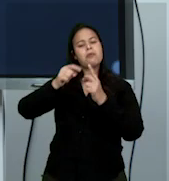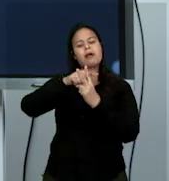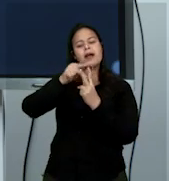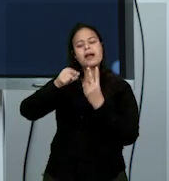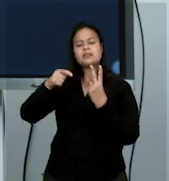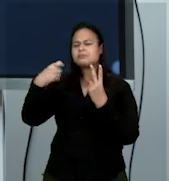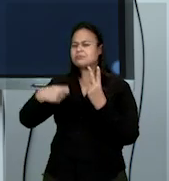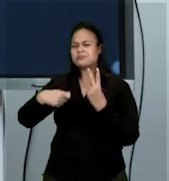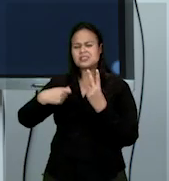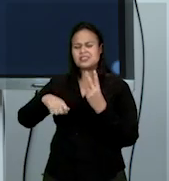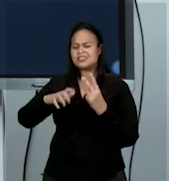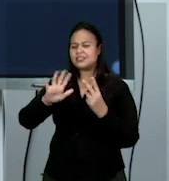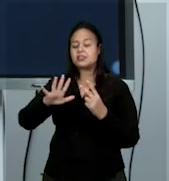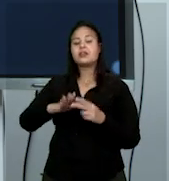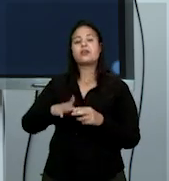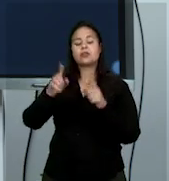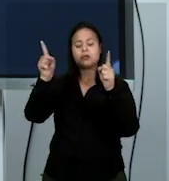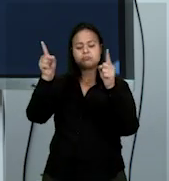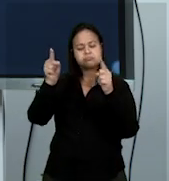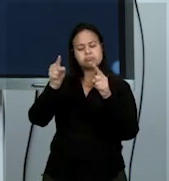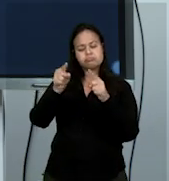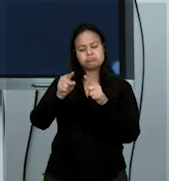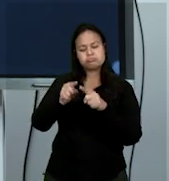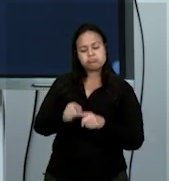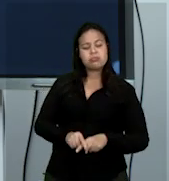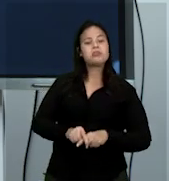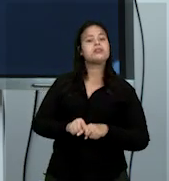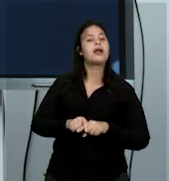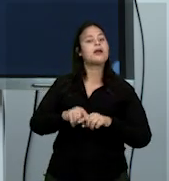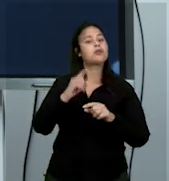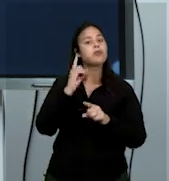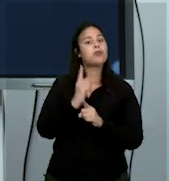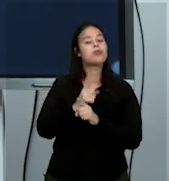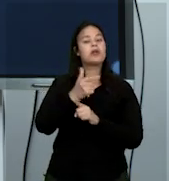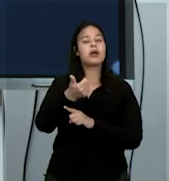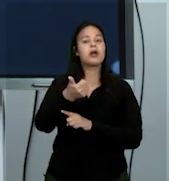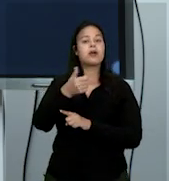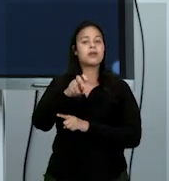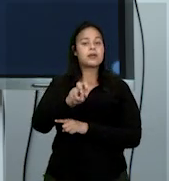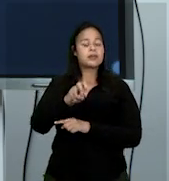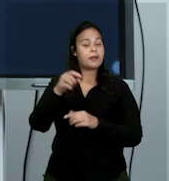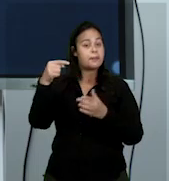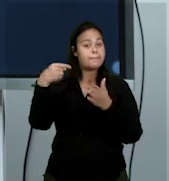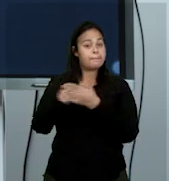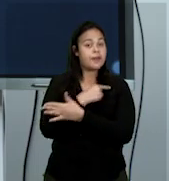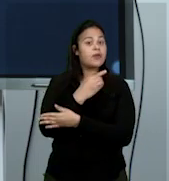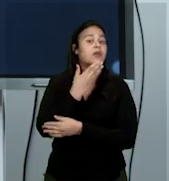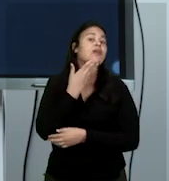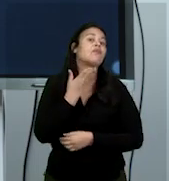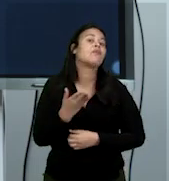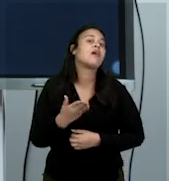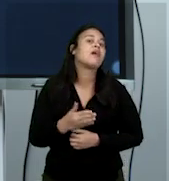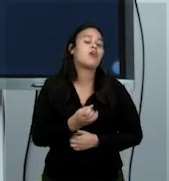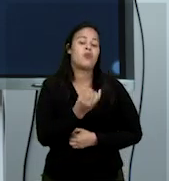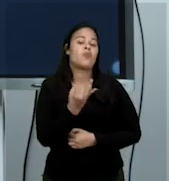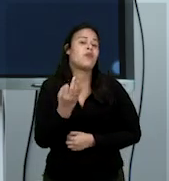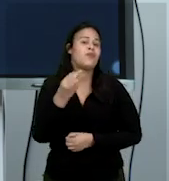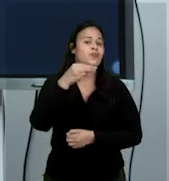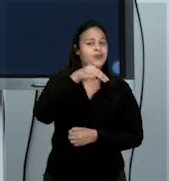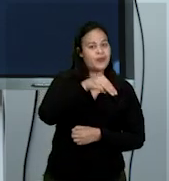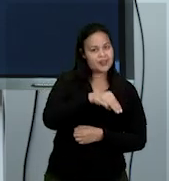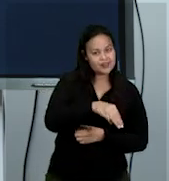É preferível você simplificar e achar os 15 centímetros. Mas a pergunta não é quanto que vale